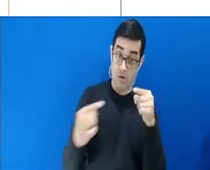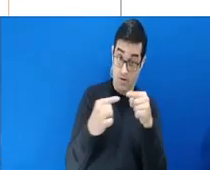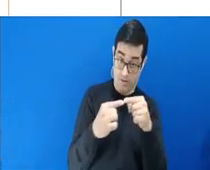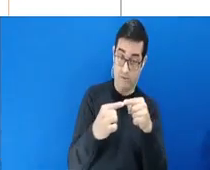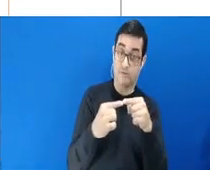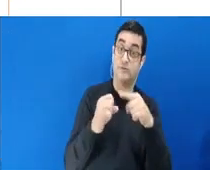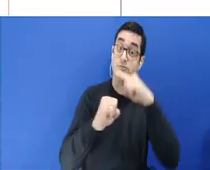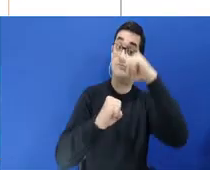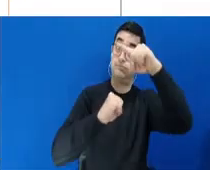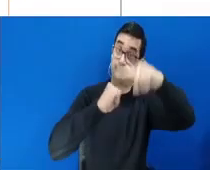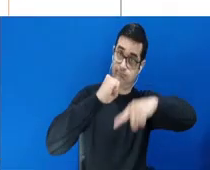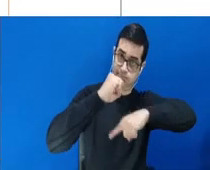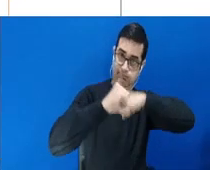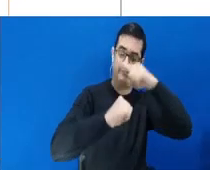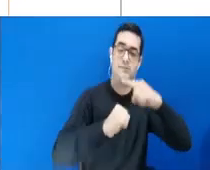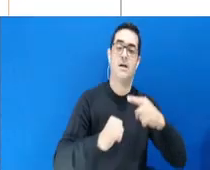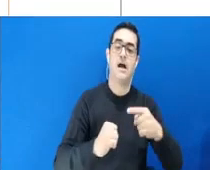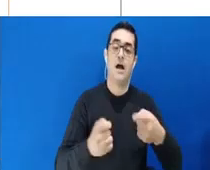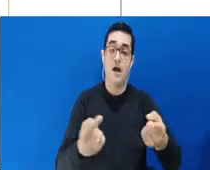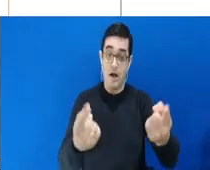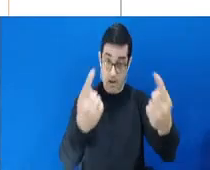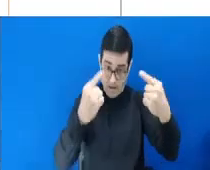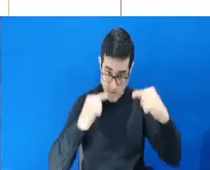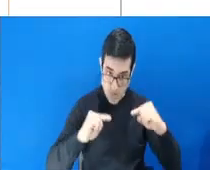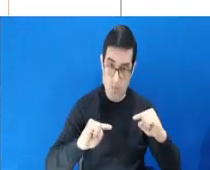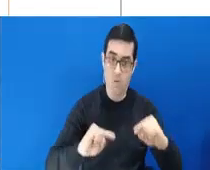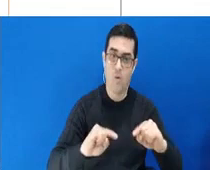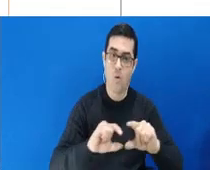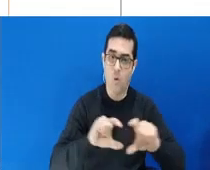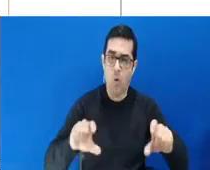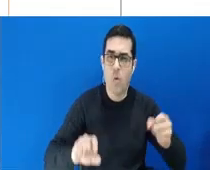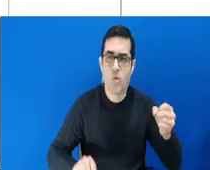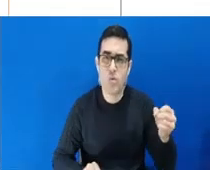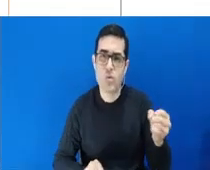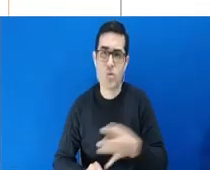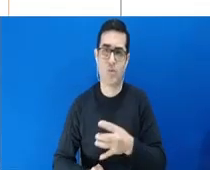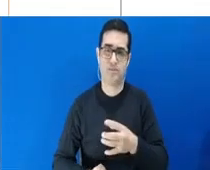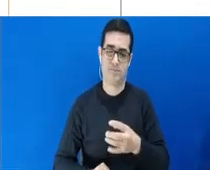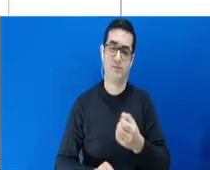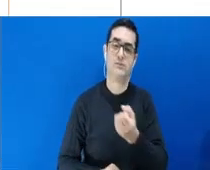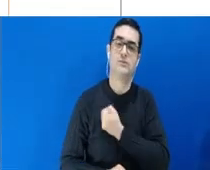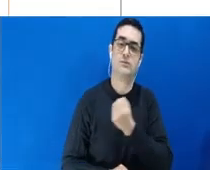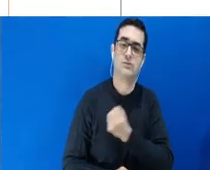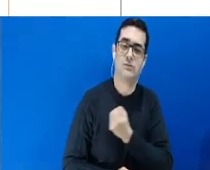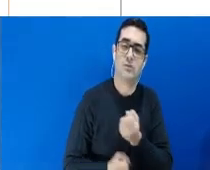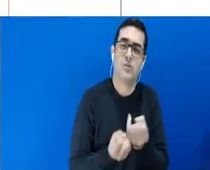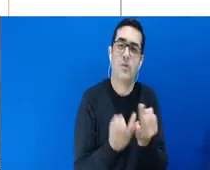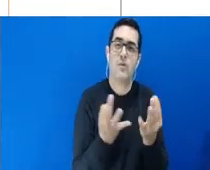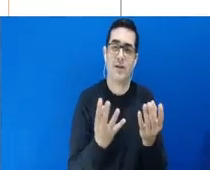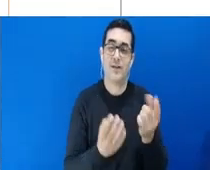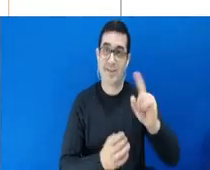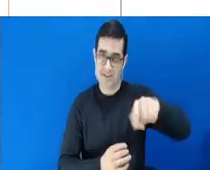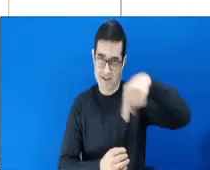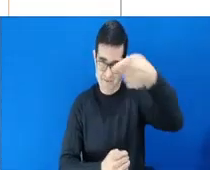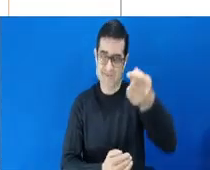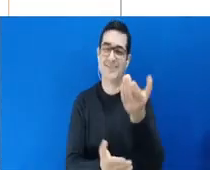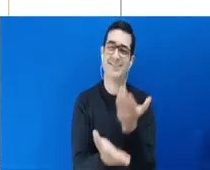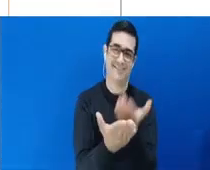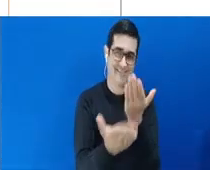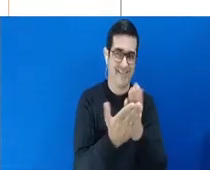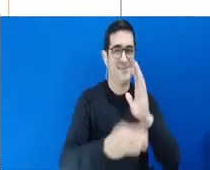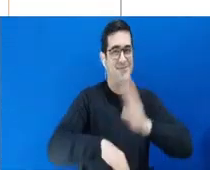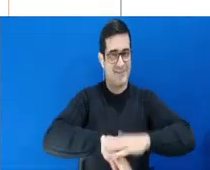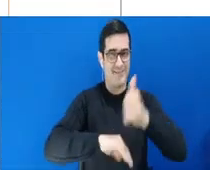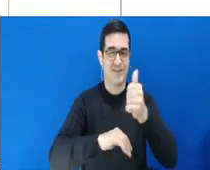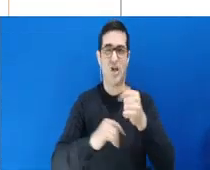agora a gente vai trabalhar com um novo número quântico que vai entrar na próxima aula. Bom, qualquer dúvida eu espero que vocês